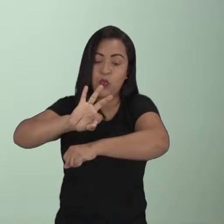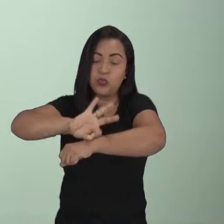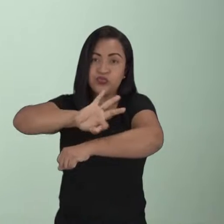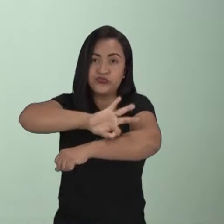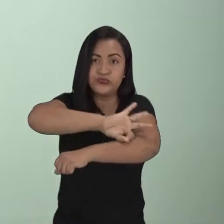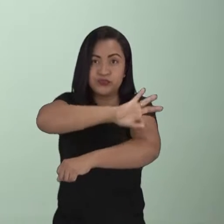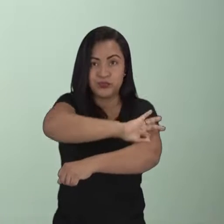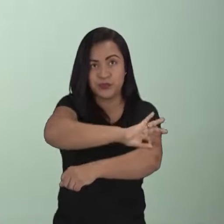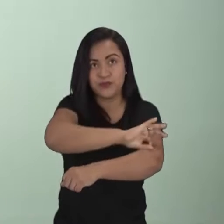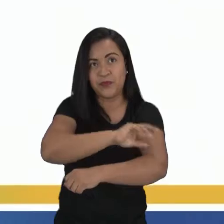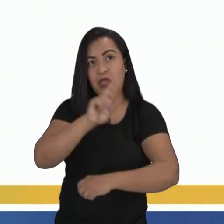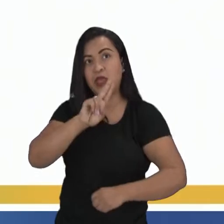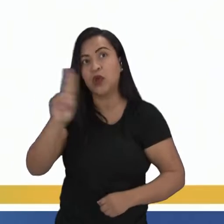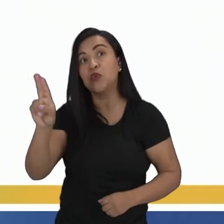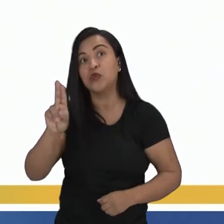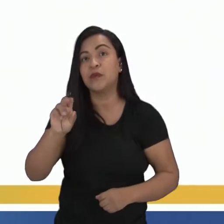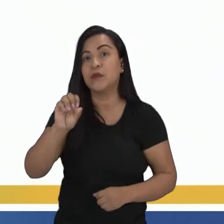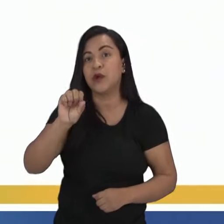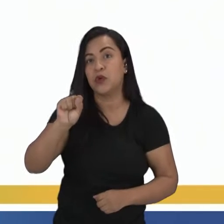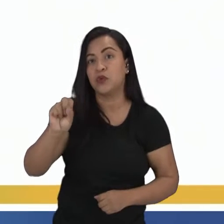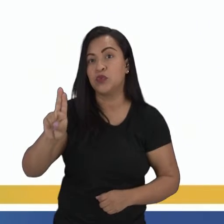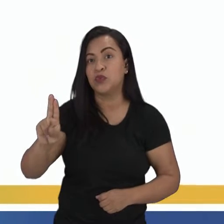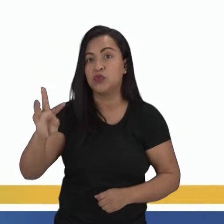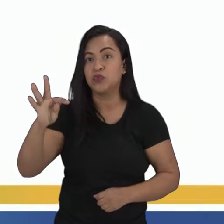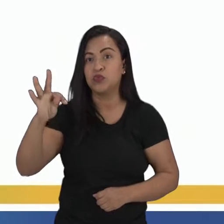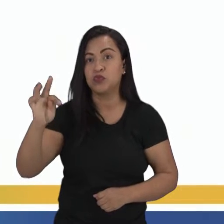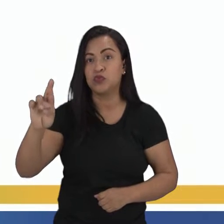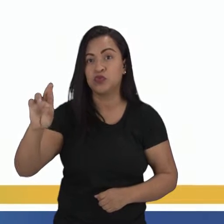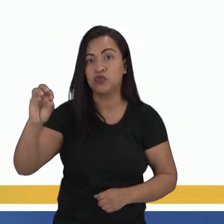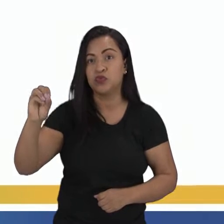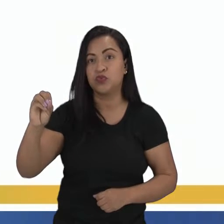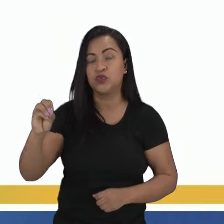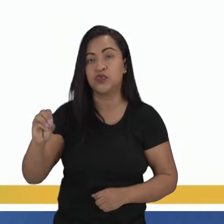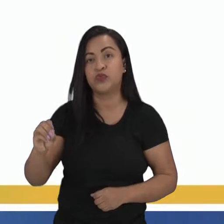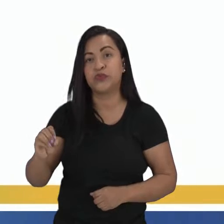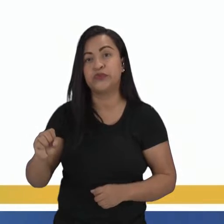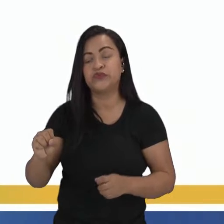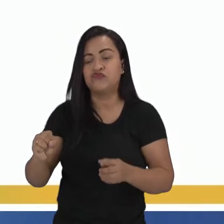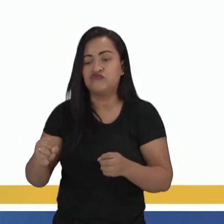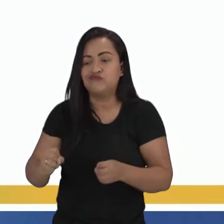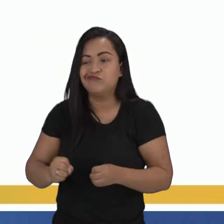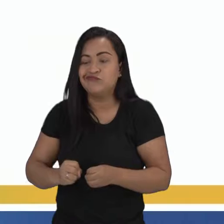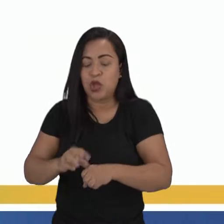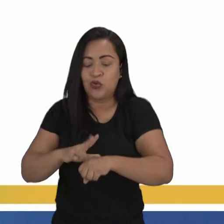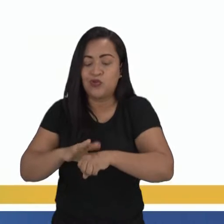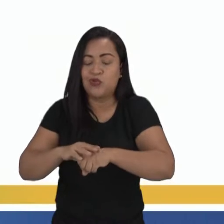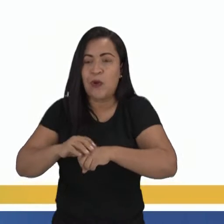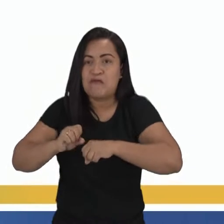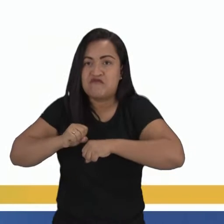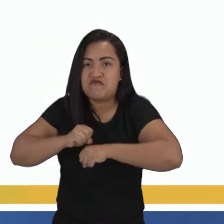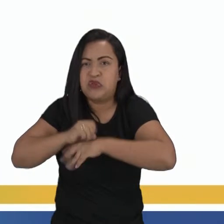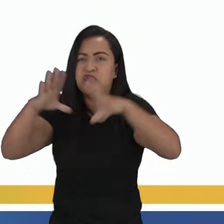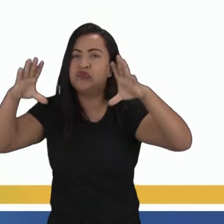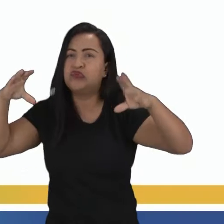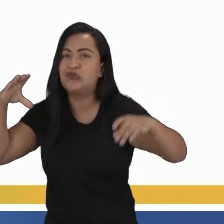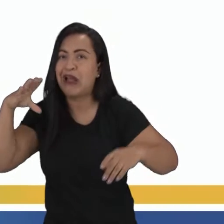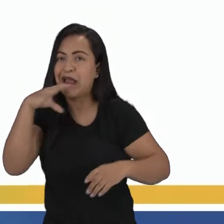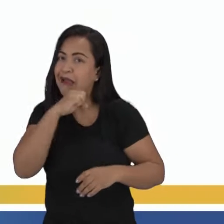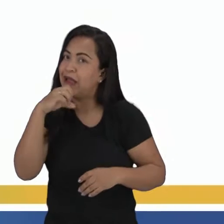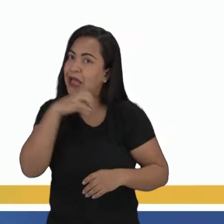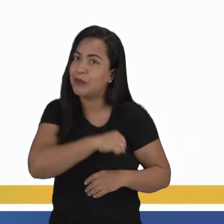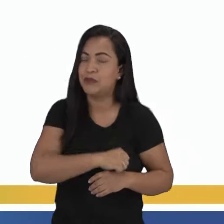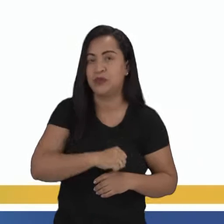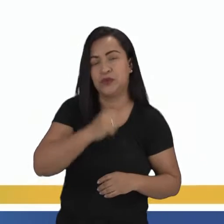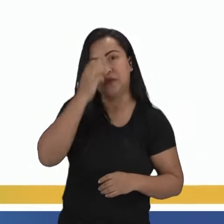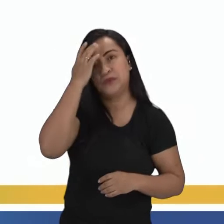ser surto, né, epidemia e pandemia. O surto é algo bem mais abrangente em relação ao que